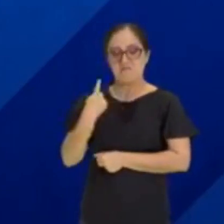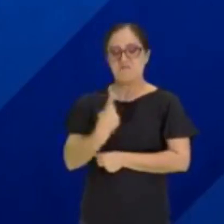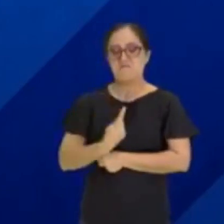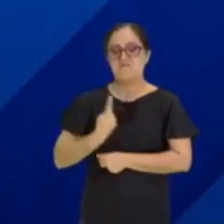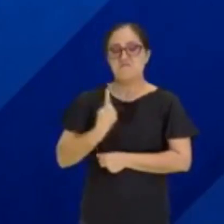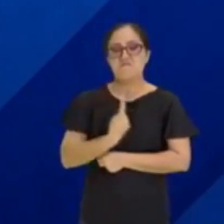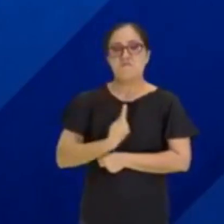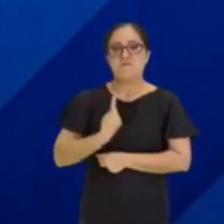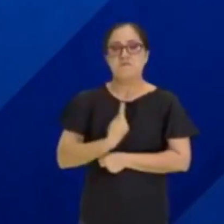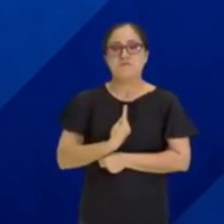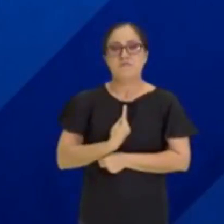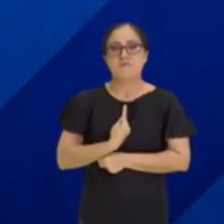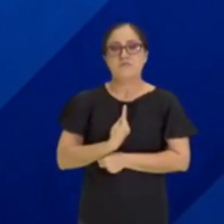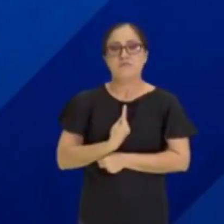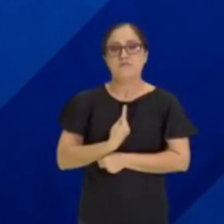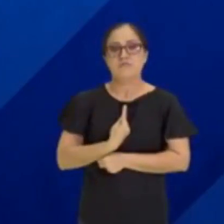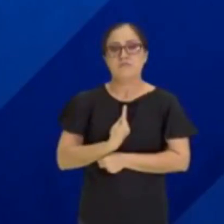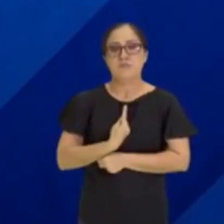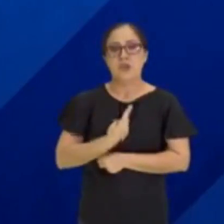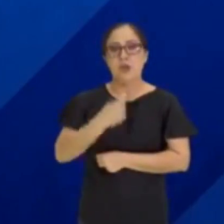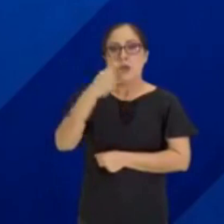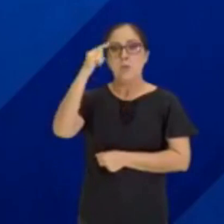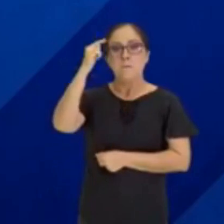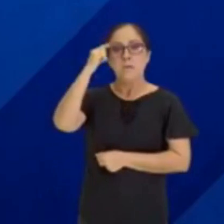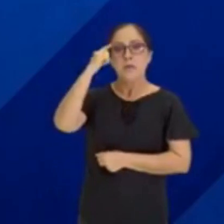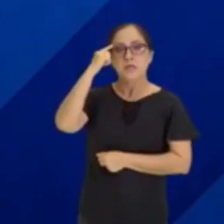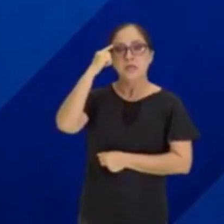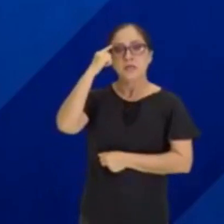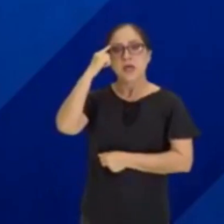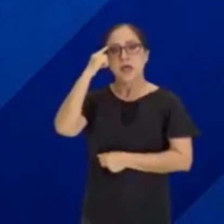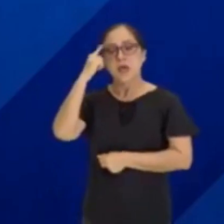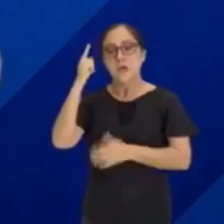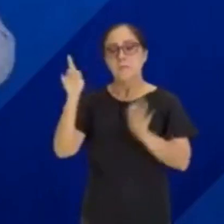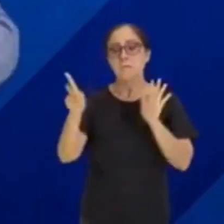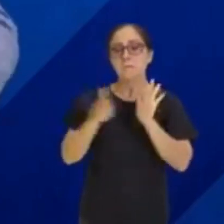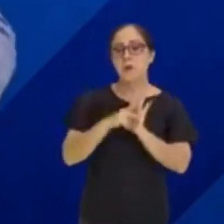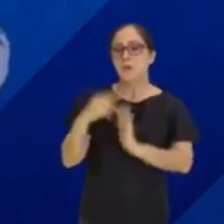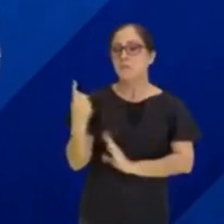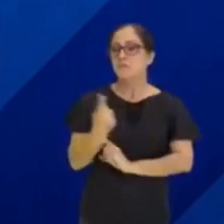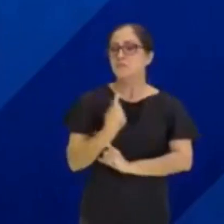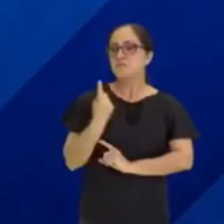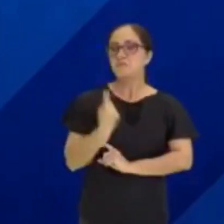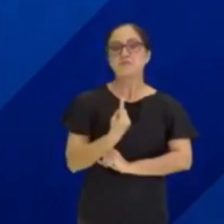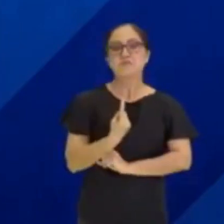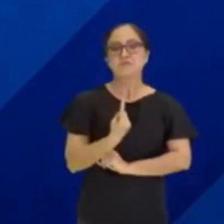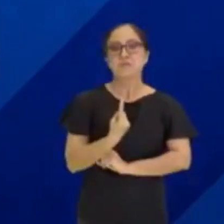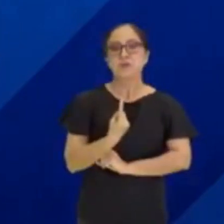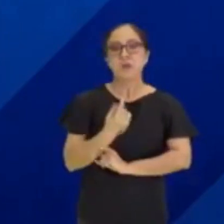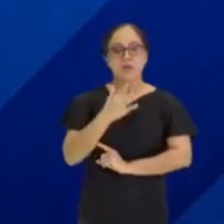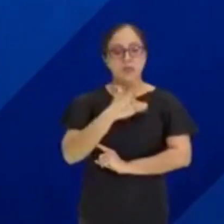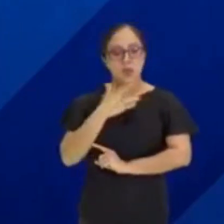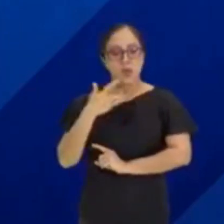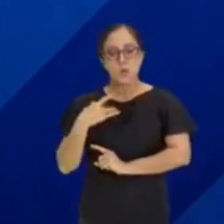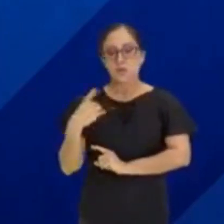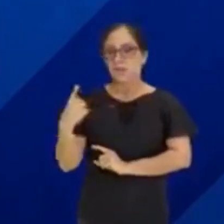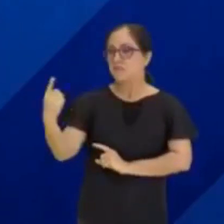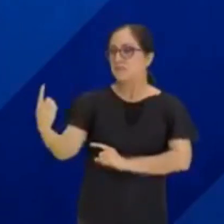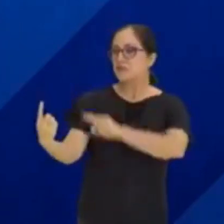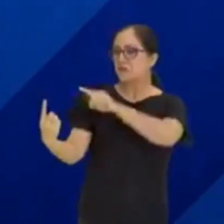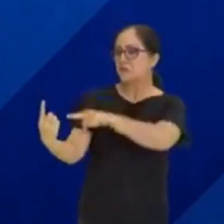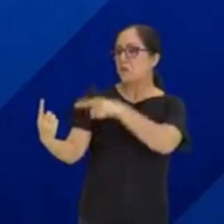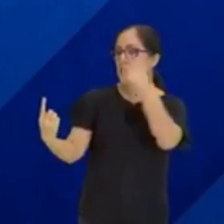demonstraram extremo egoísmo, porque elas não estavam preocupadas com a saúde delas, muito menos com a saúde das outras